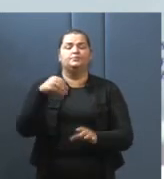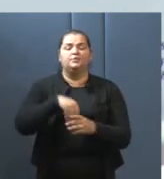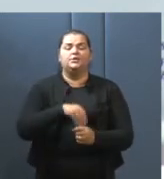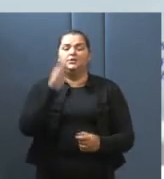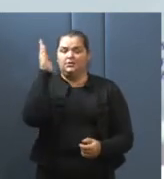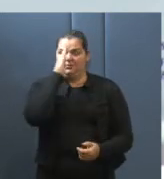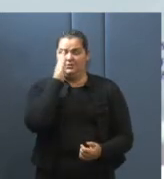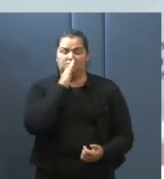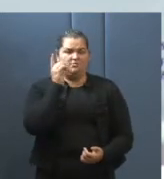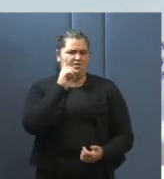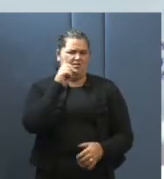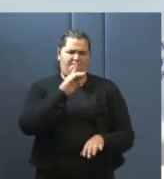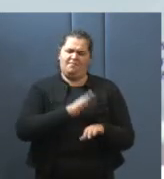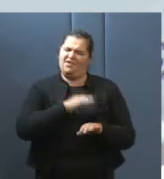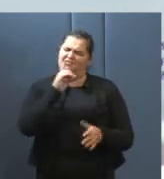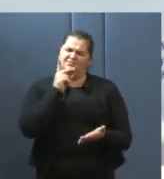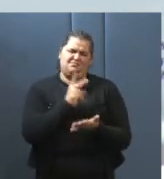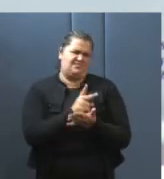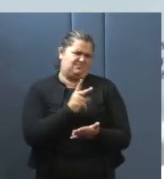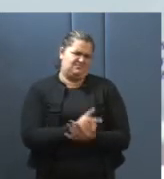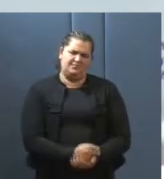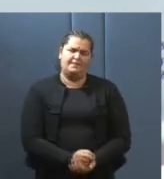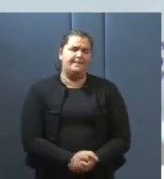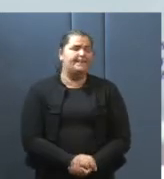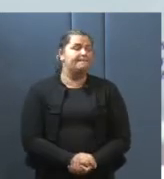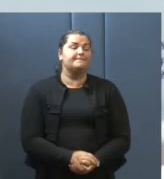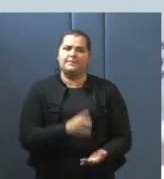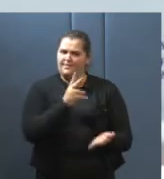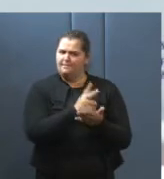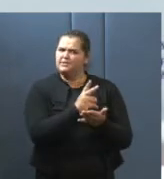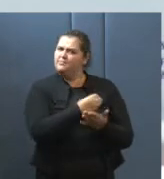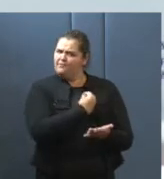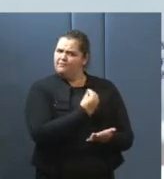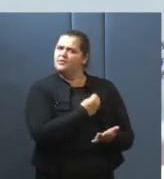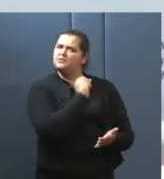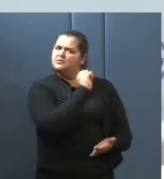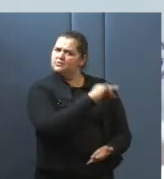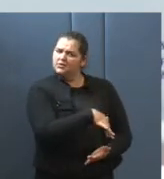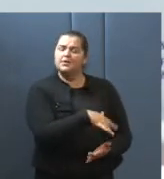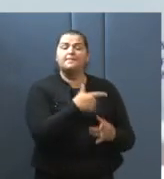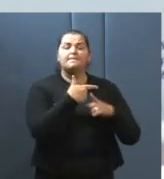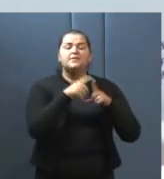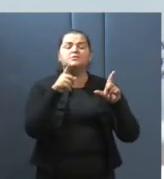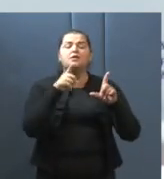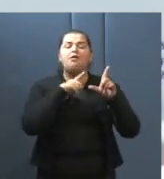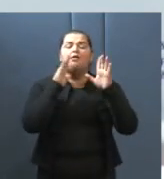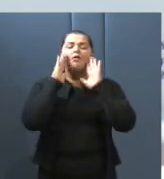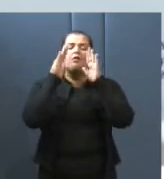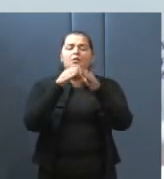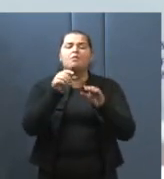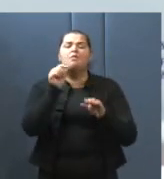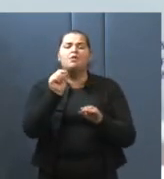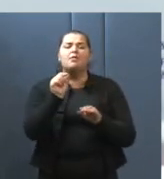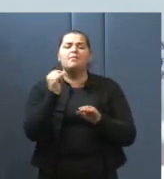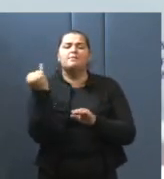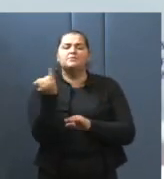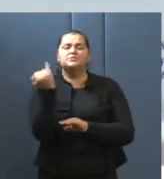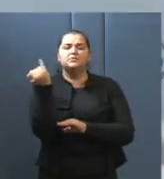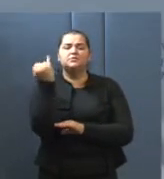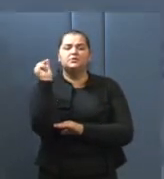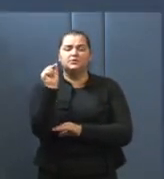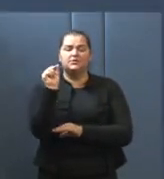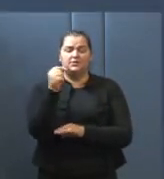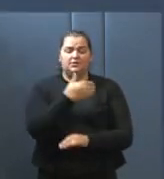Hoje não o é mais, permanece ativo, mas com atuação única e exclusivamente, ou primordialmente, no